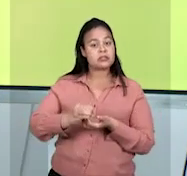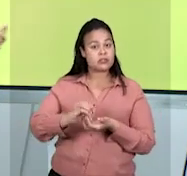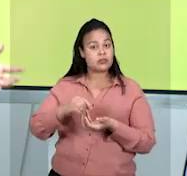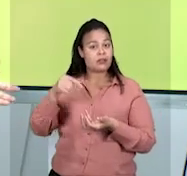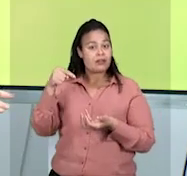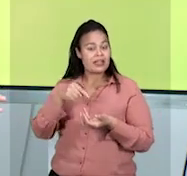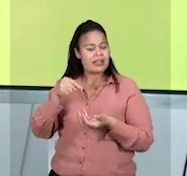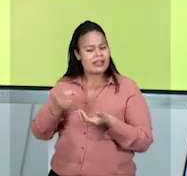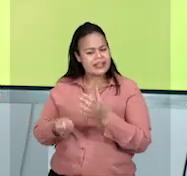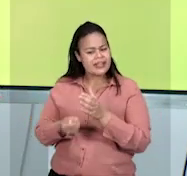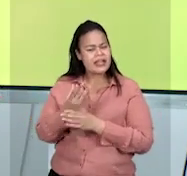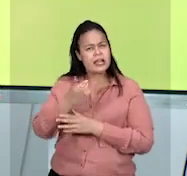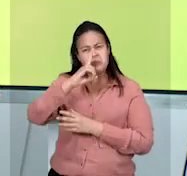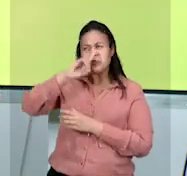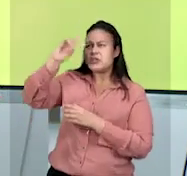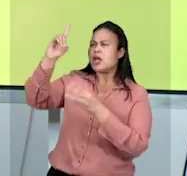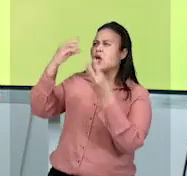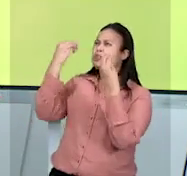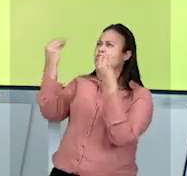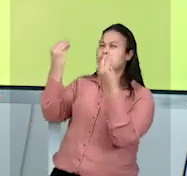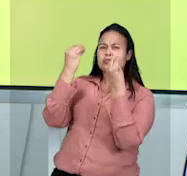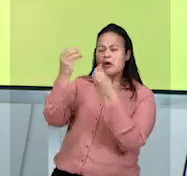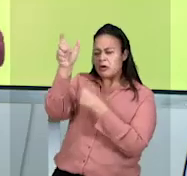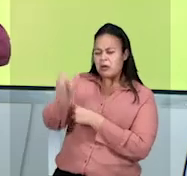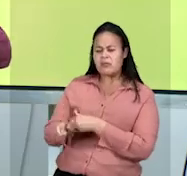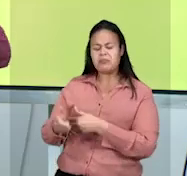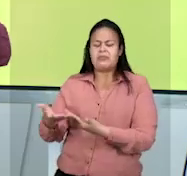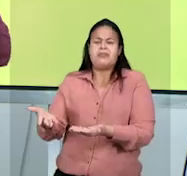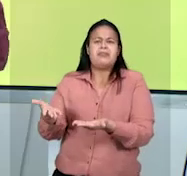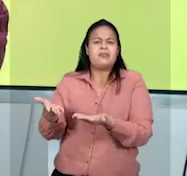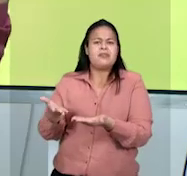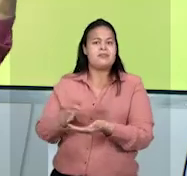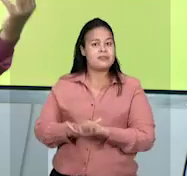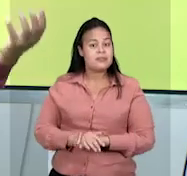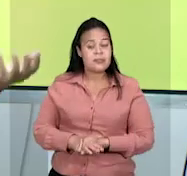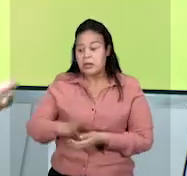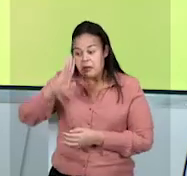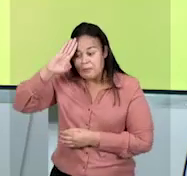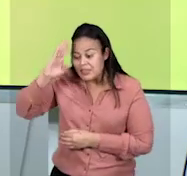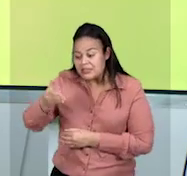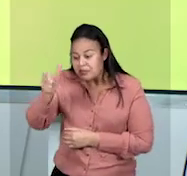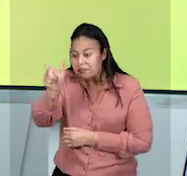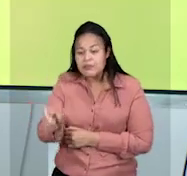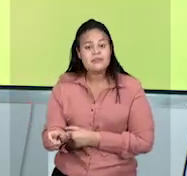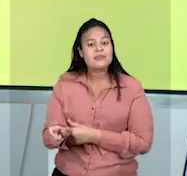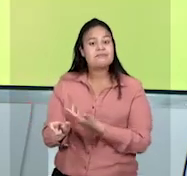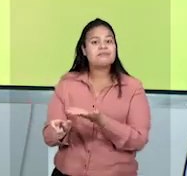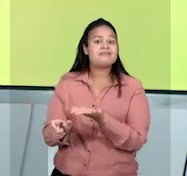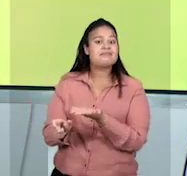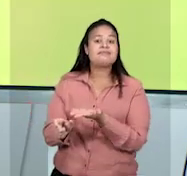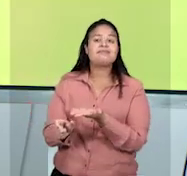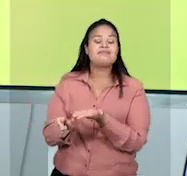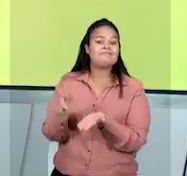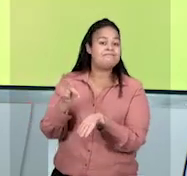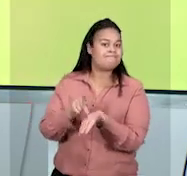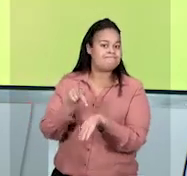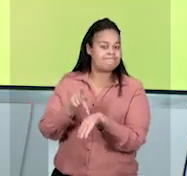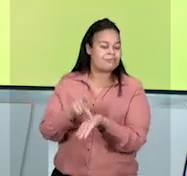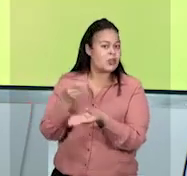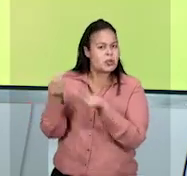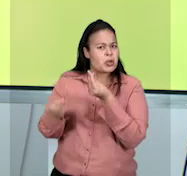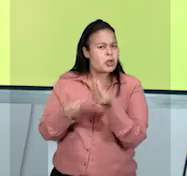que é criado por Deus, este ser que é o principal na realidade.